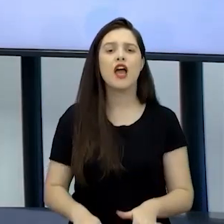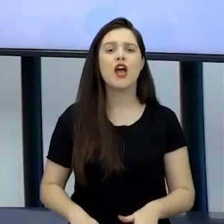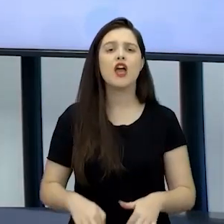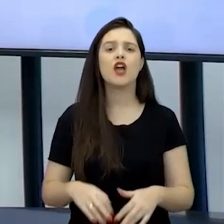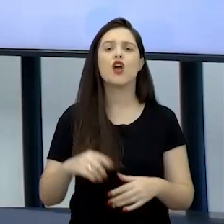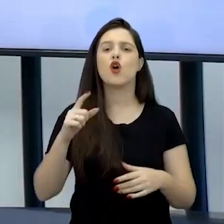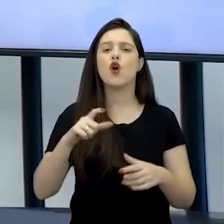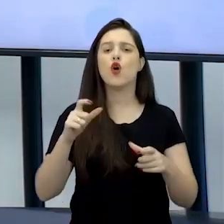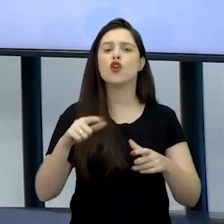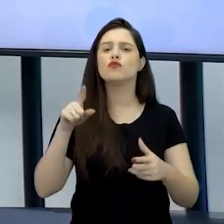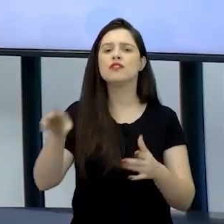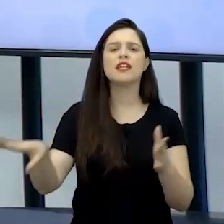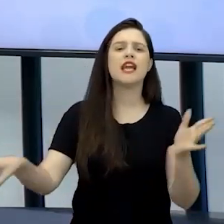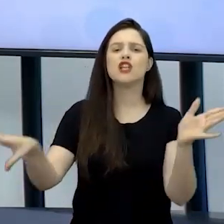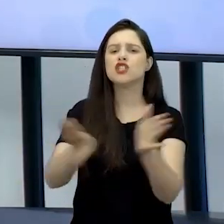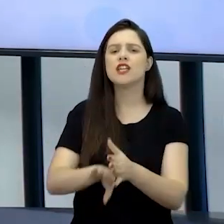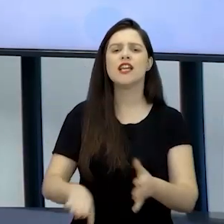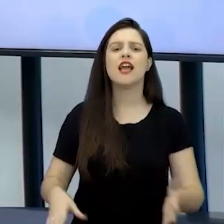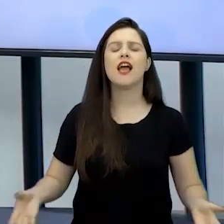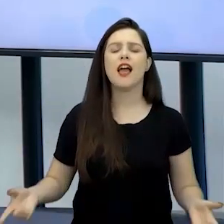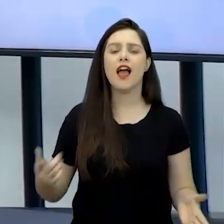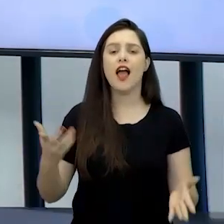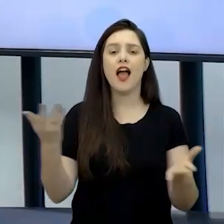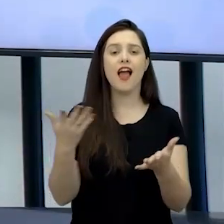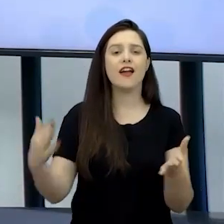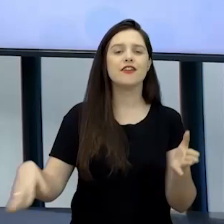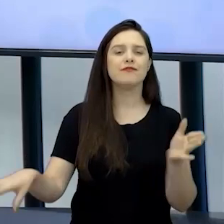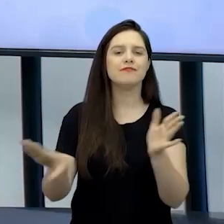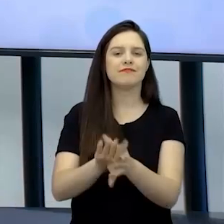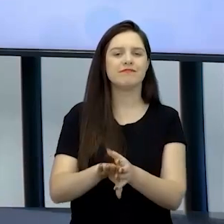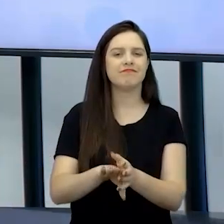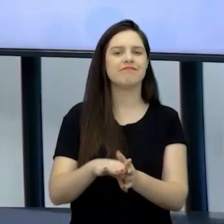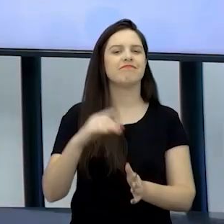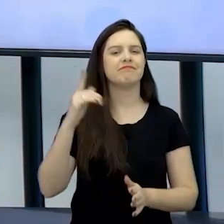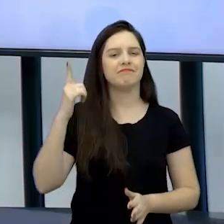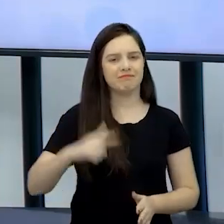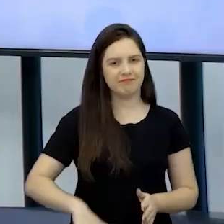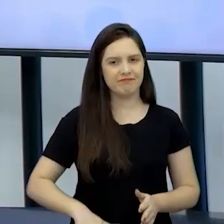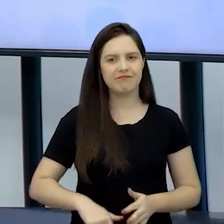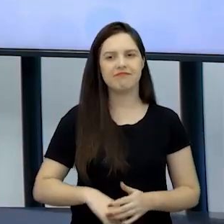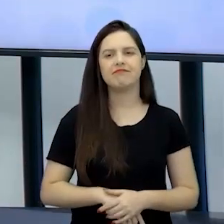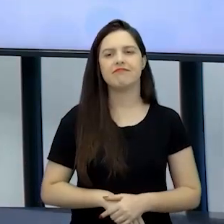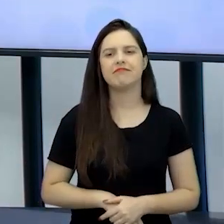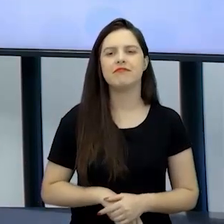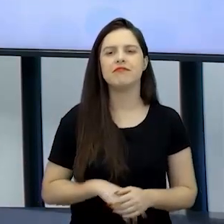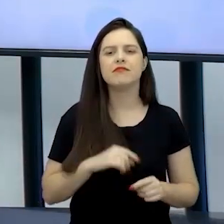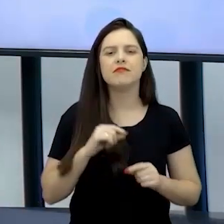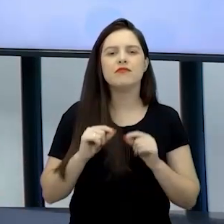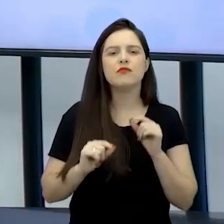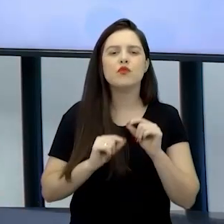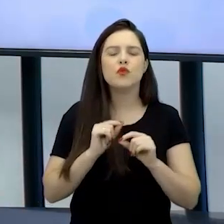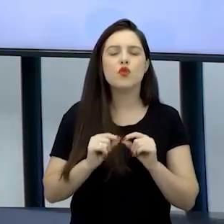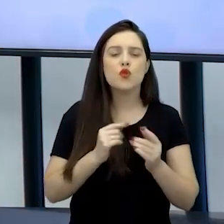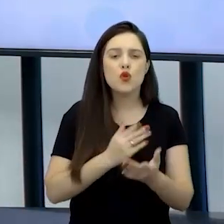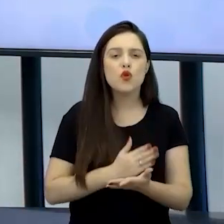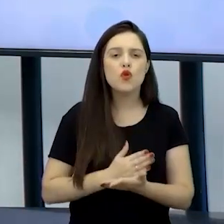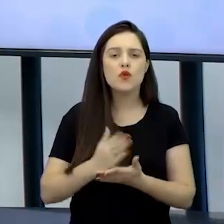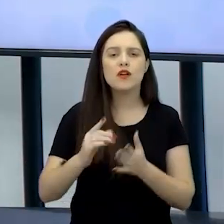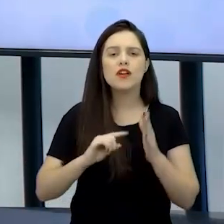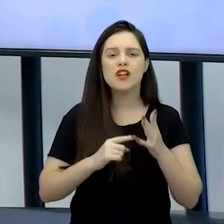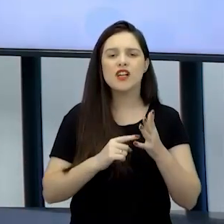Onde você quer chegar? Queremos chegar lá na explicação como é que funciona um